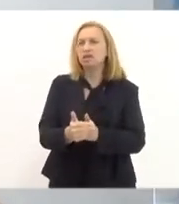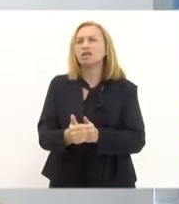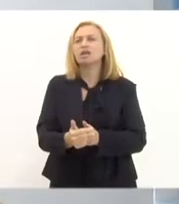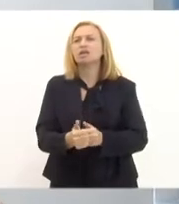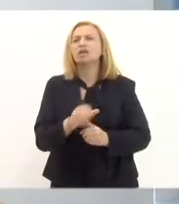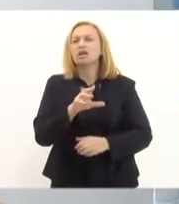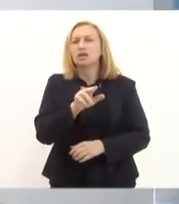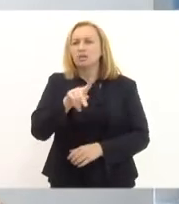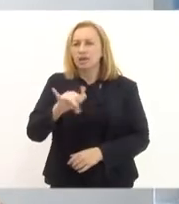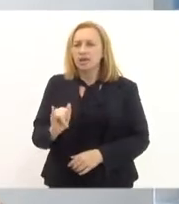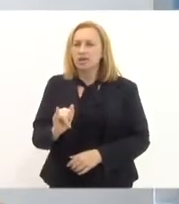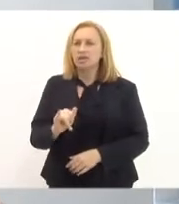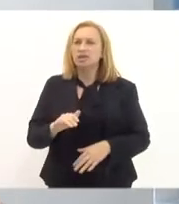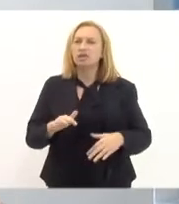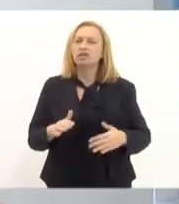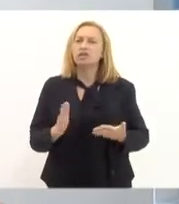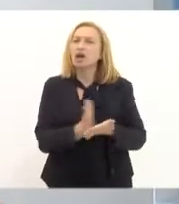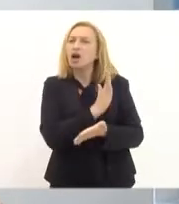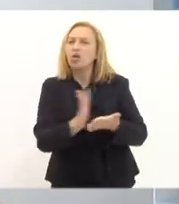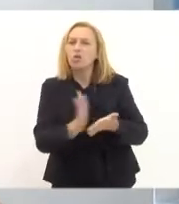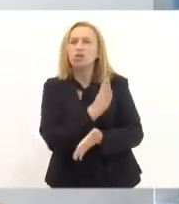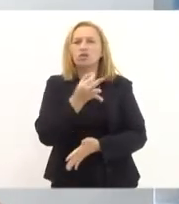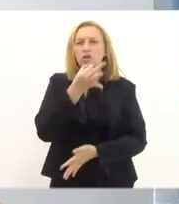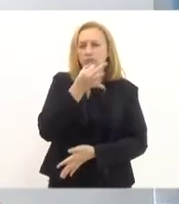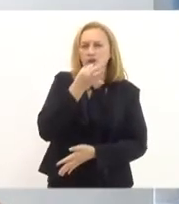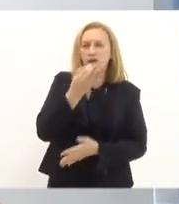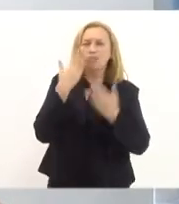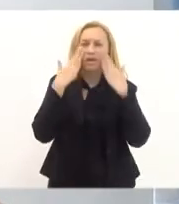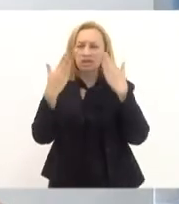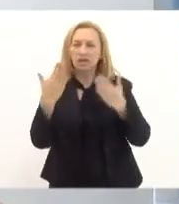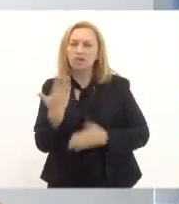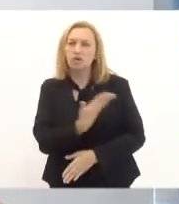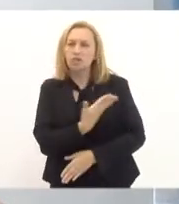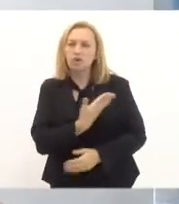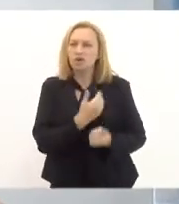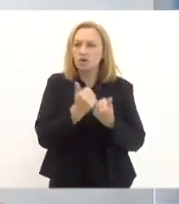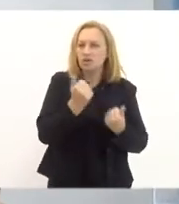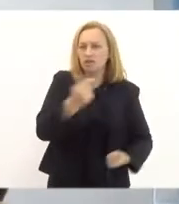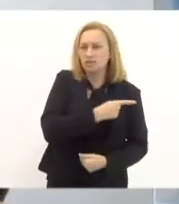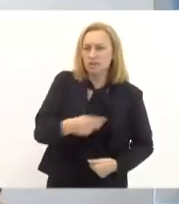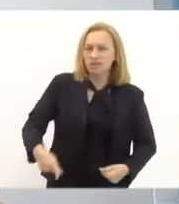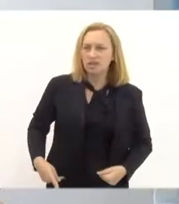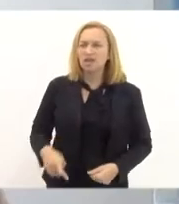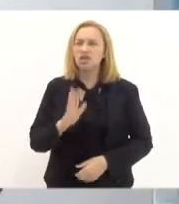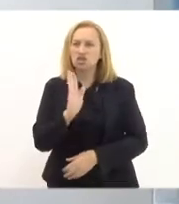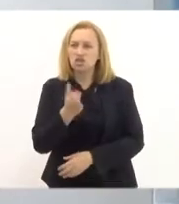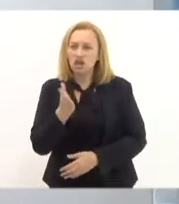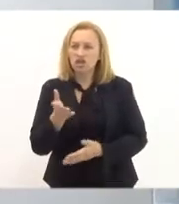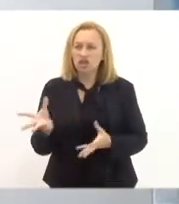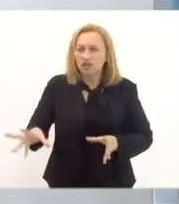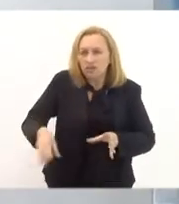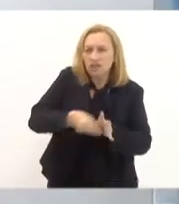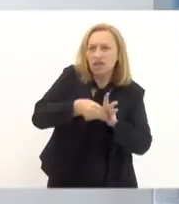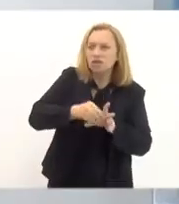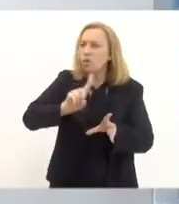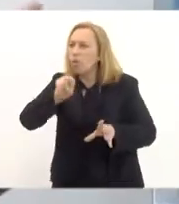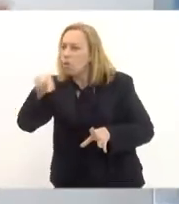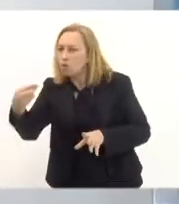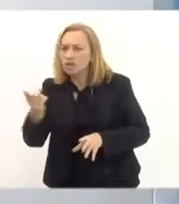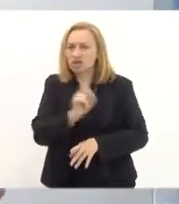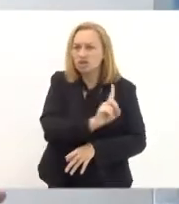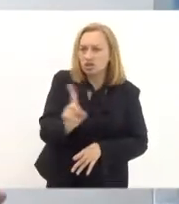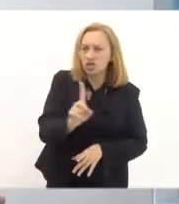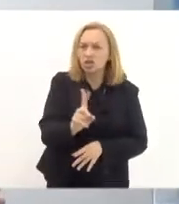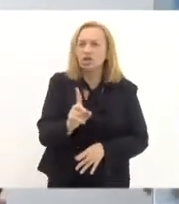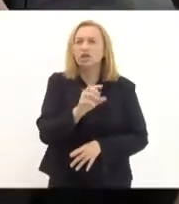membros dessa CPI alguma sugestão sapo oi olha eu aqui meu vice presidente alguma coisa já estavam conhecido as outras não principalmente